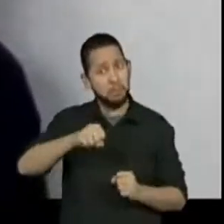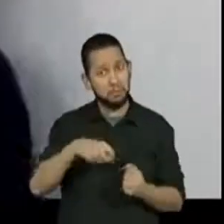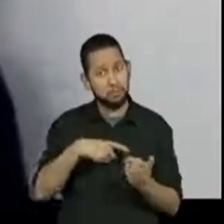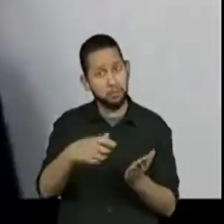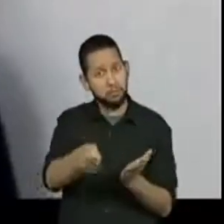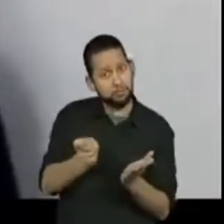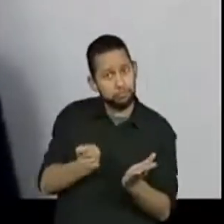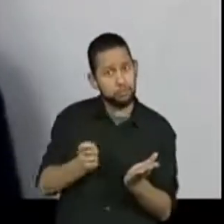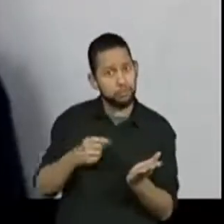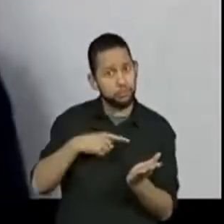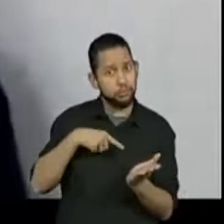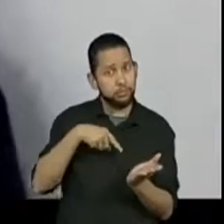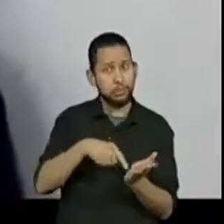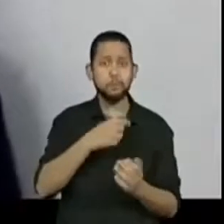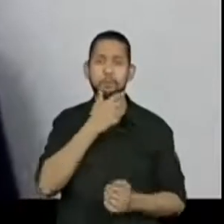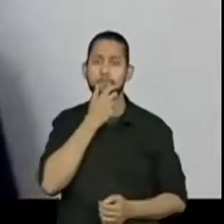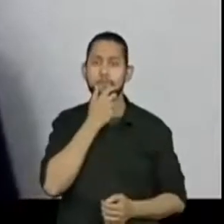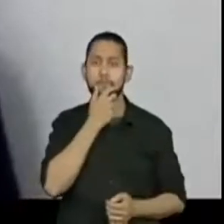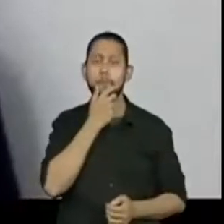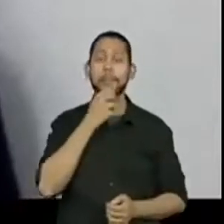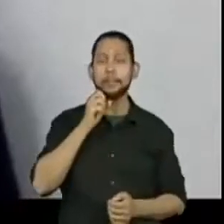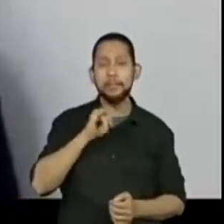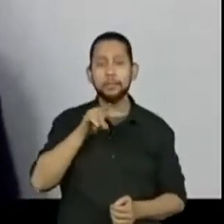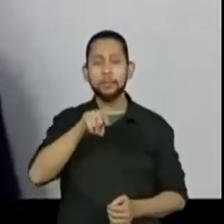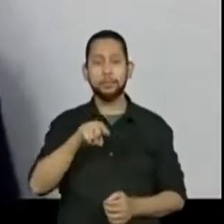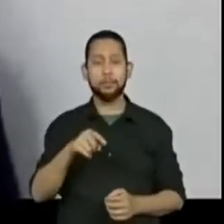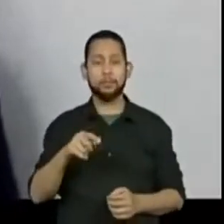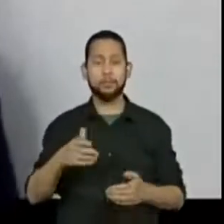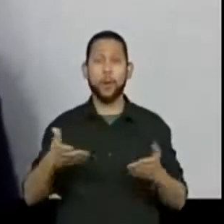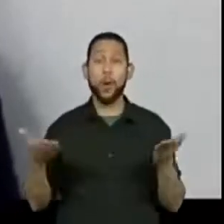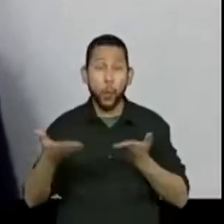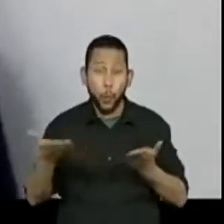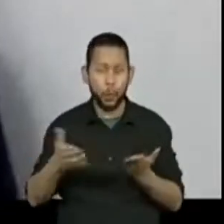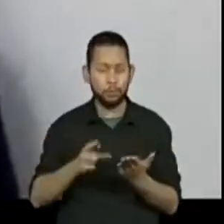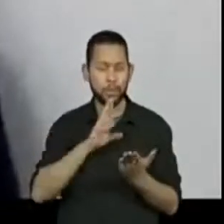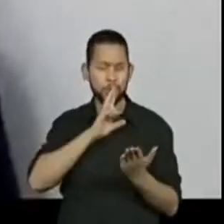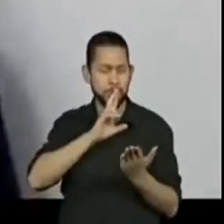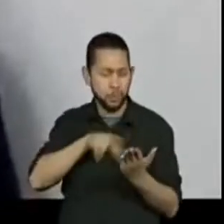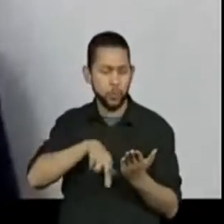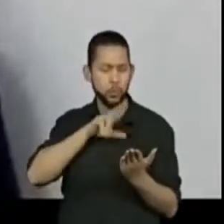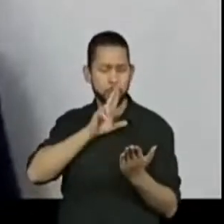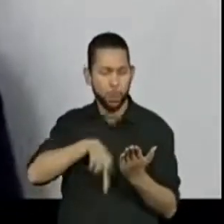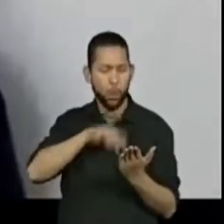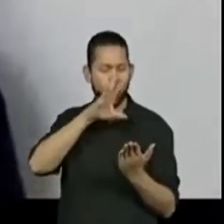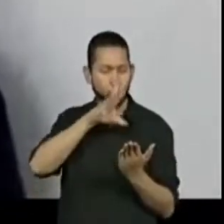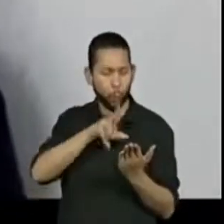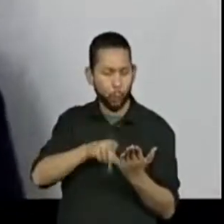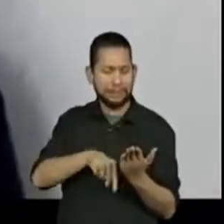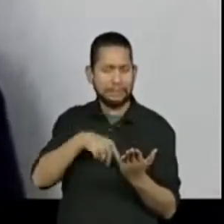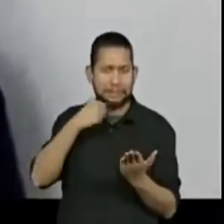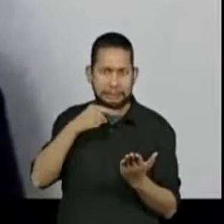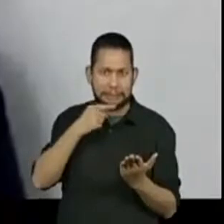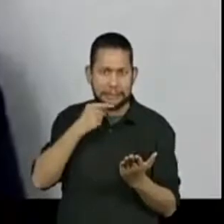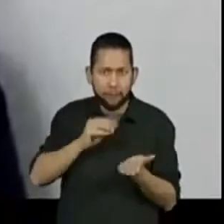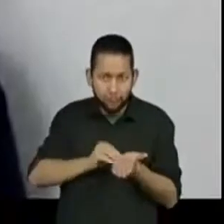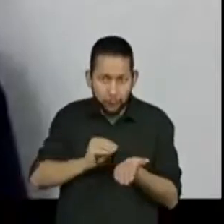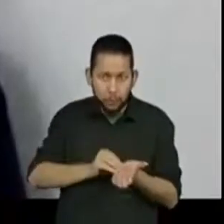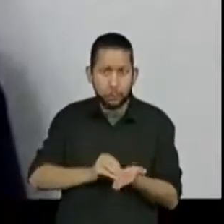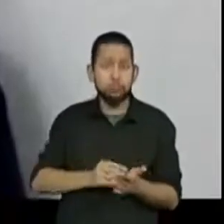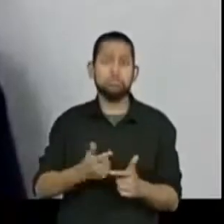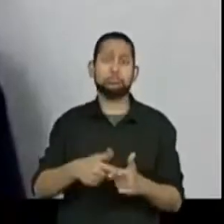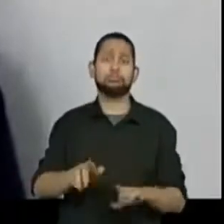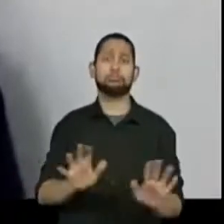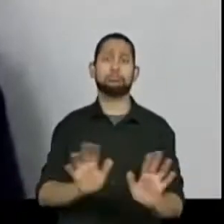bom? Se você não conseguir realizar a atividade ao mesmo tempo que eu aqui na aula, não tem